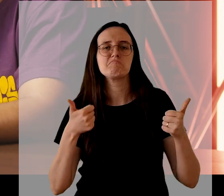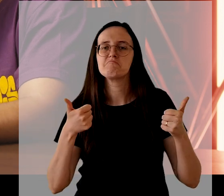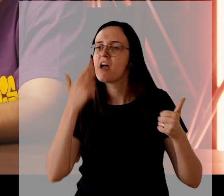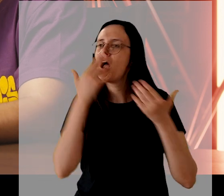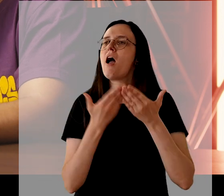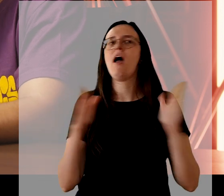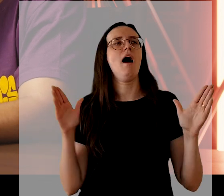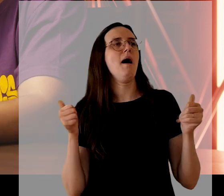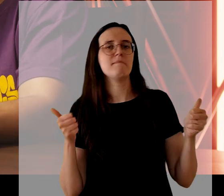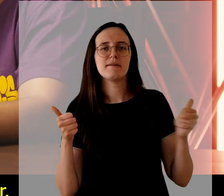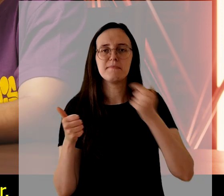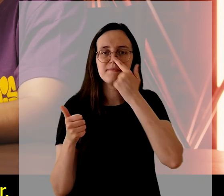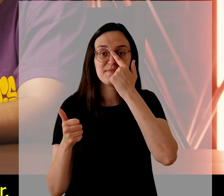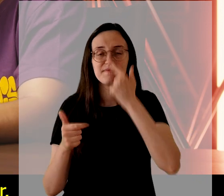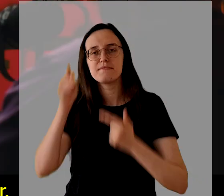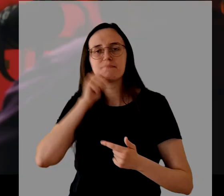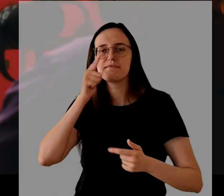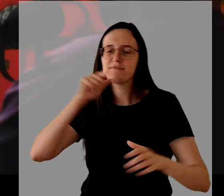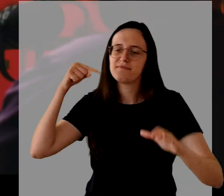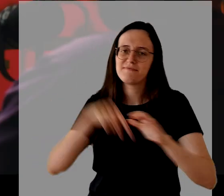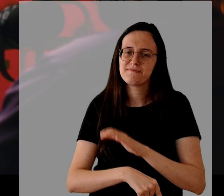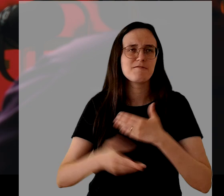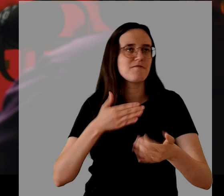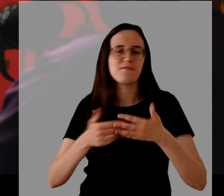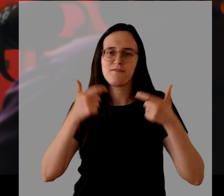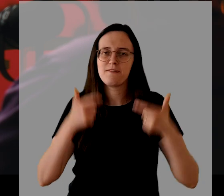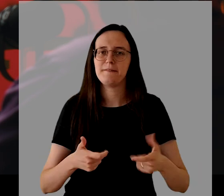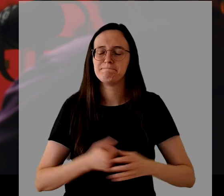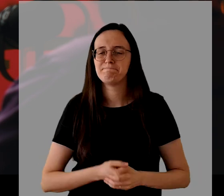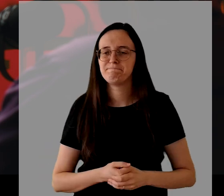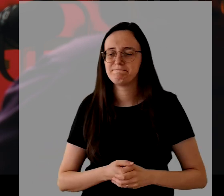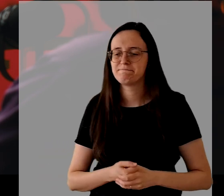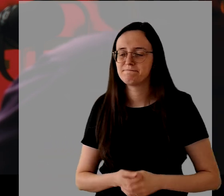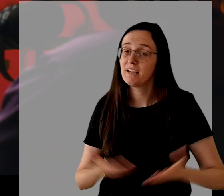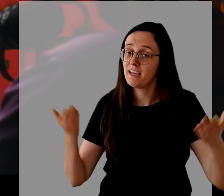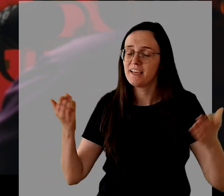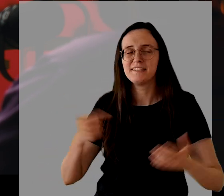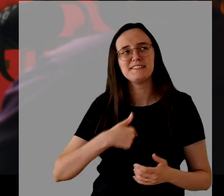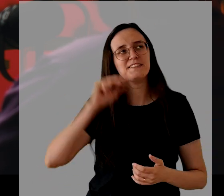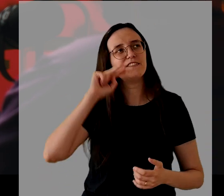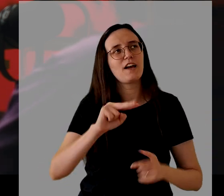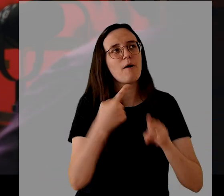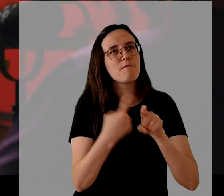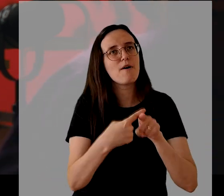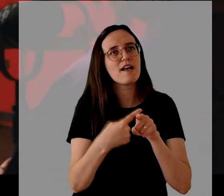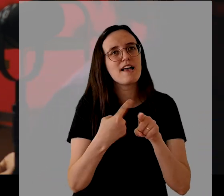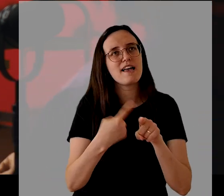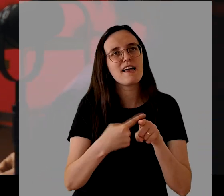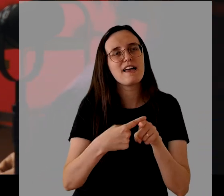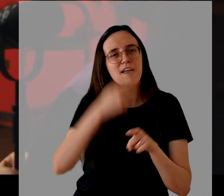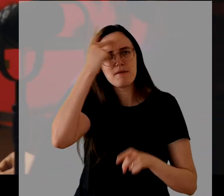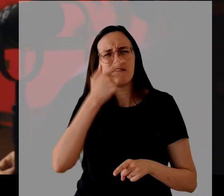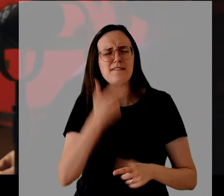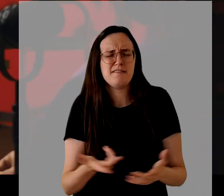aberto, você vai conseguir se aprofundar em qualquer lugar. Que legal. Eu vejo porque a galera que tá entrando, tem